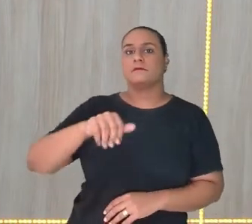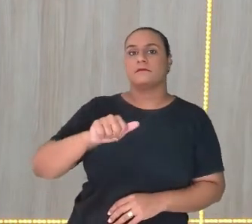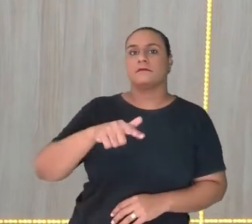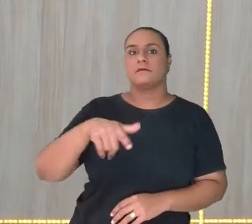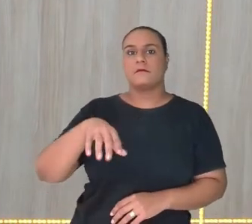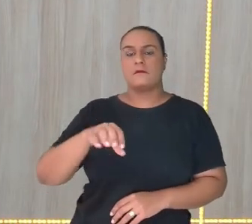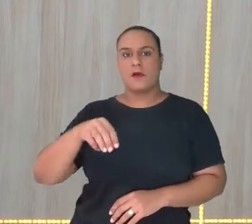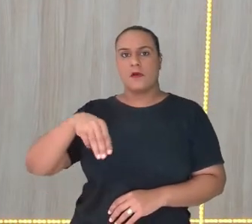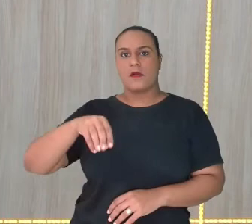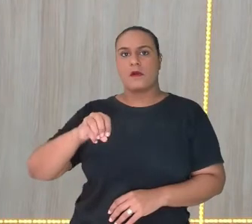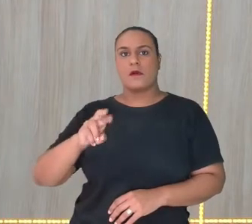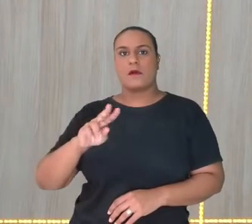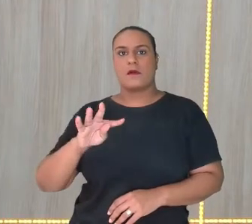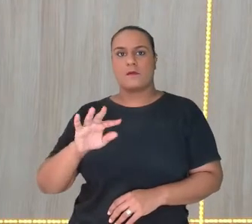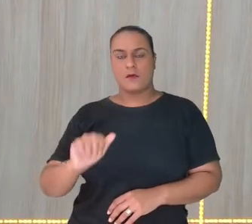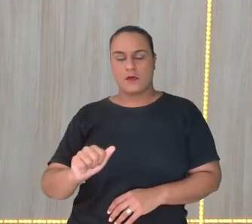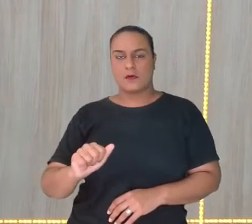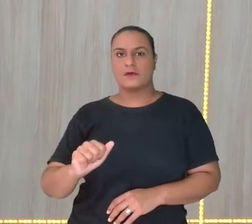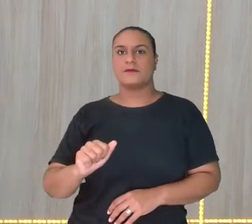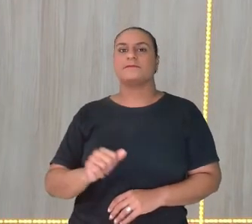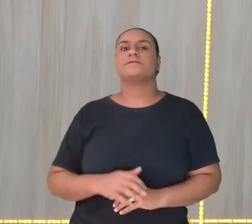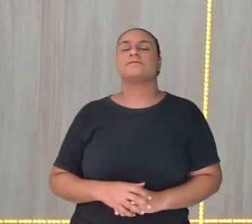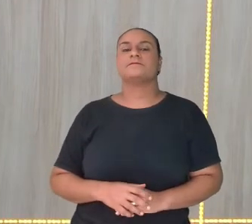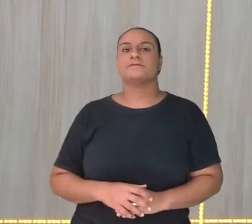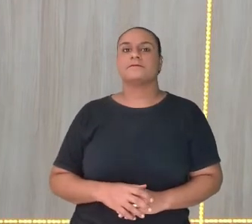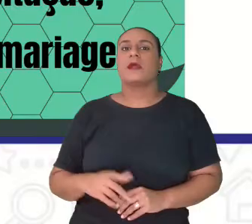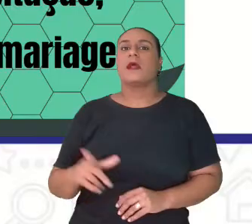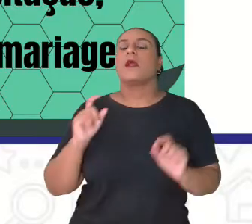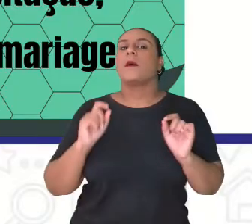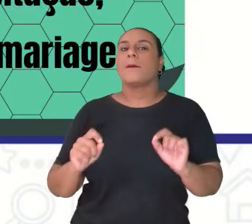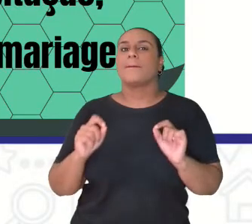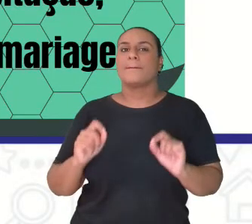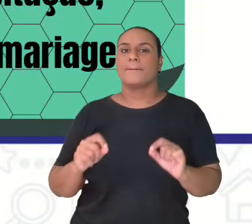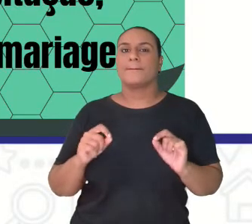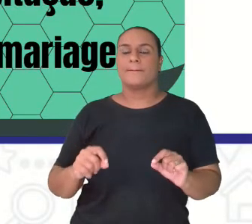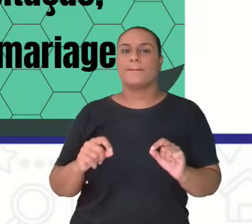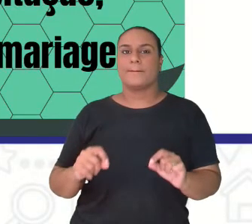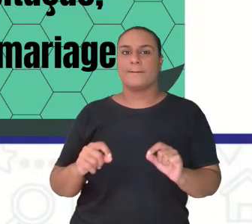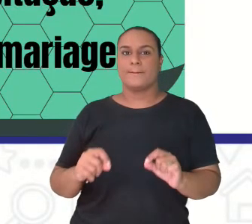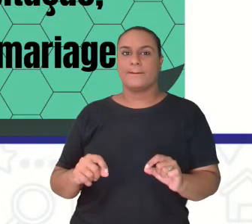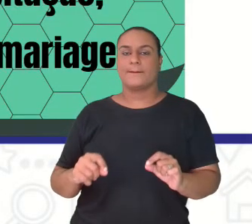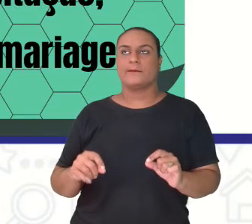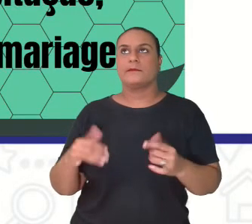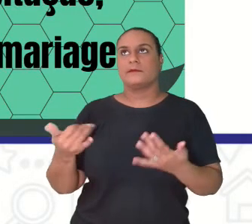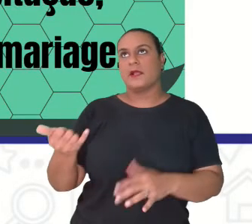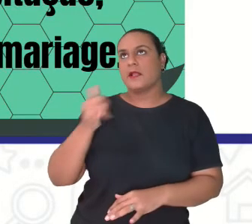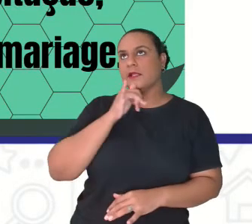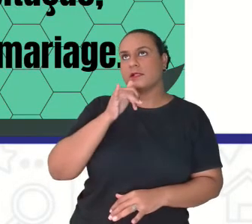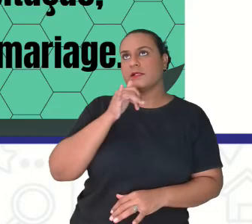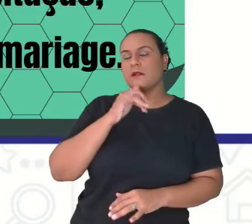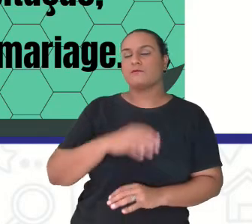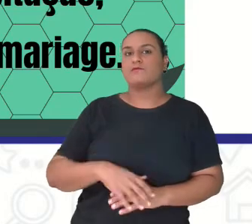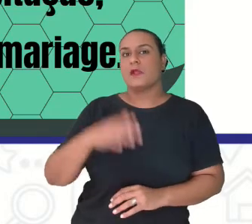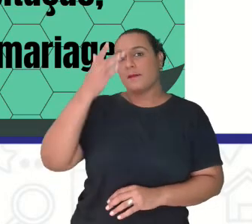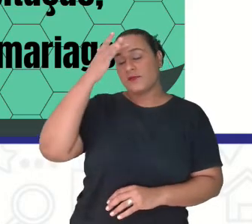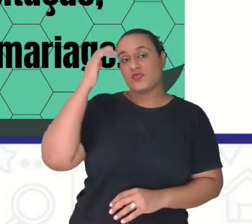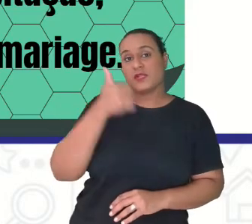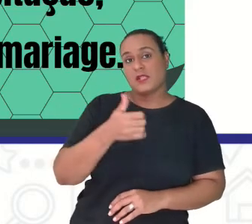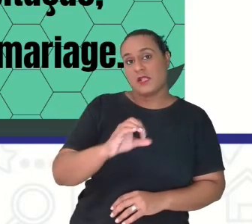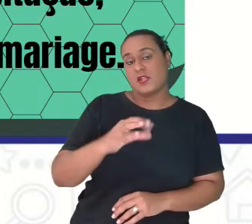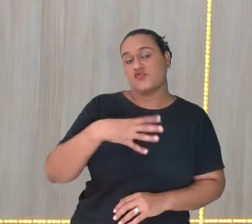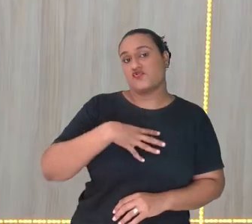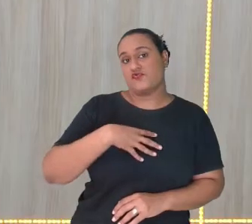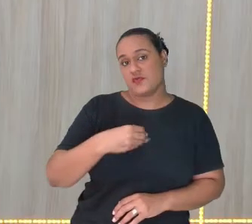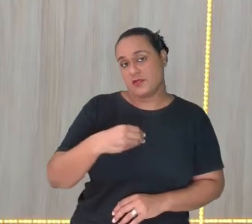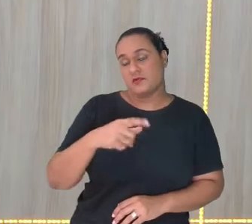morta, para a gente concluir nossa aula, mão morta, que era o seguinte: o camarada, ele tinha 10 filhos. Os